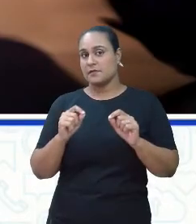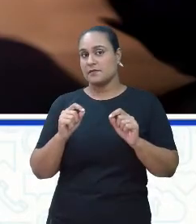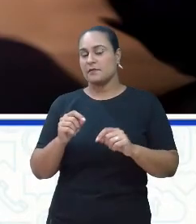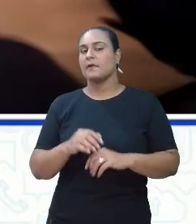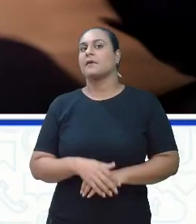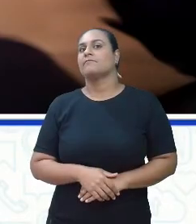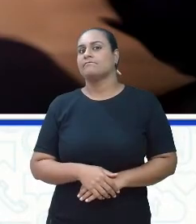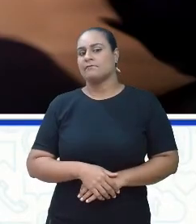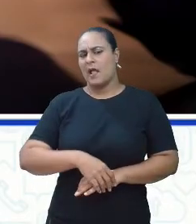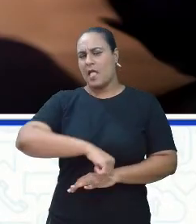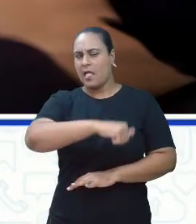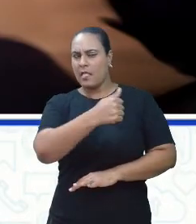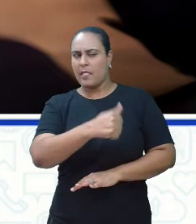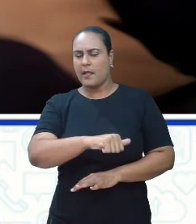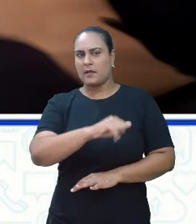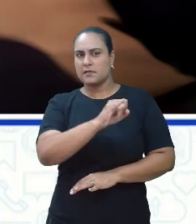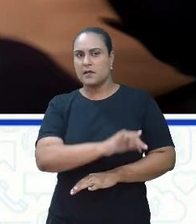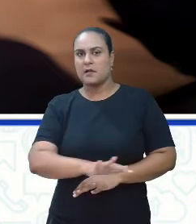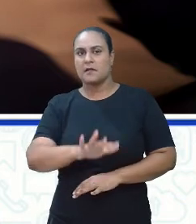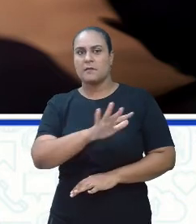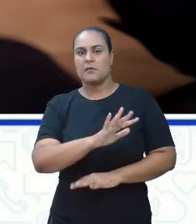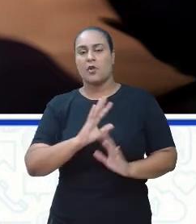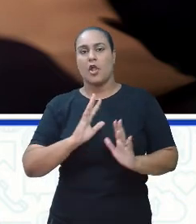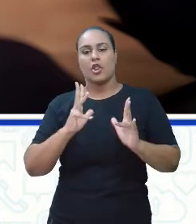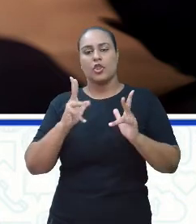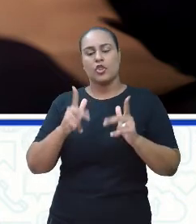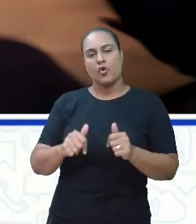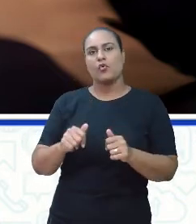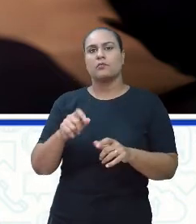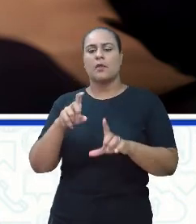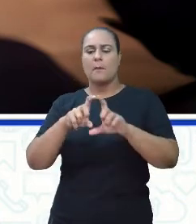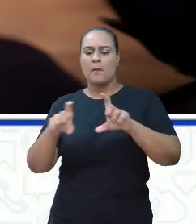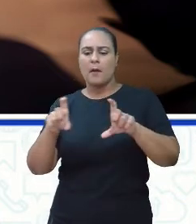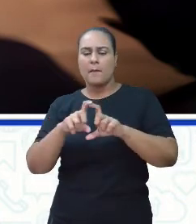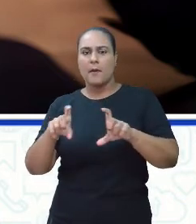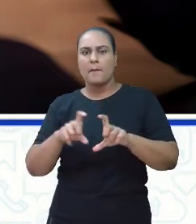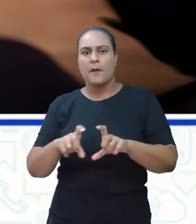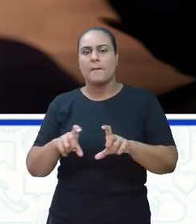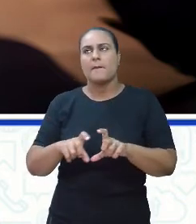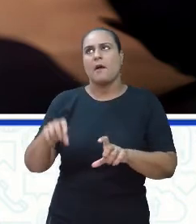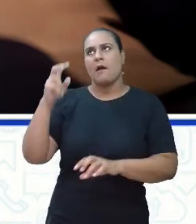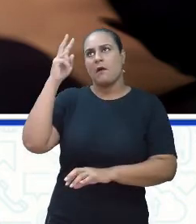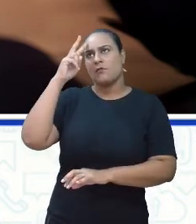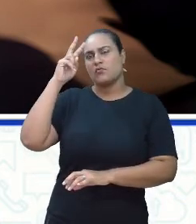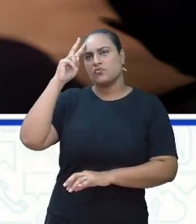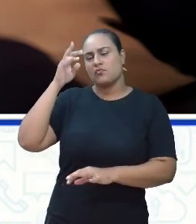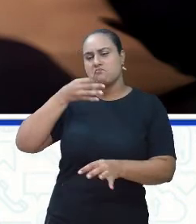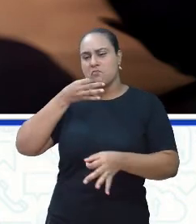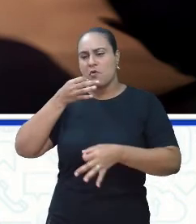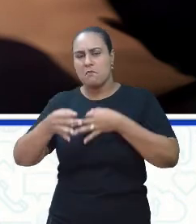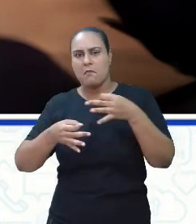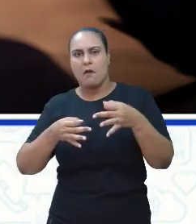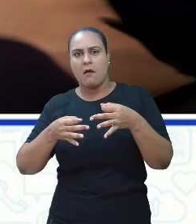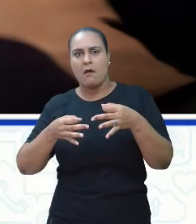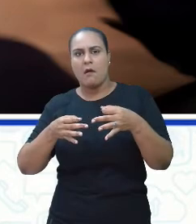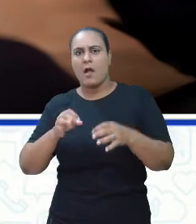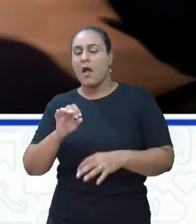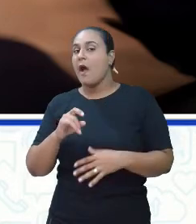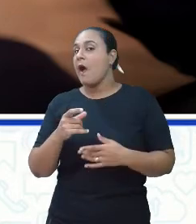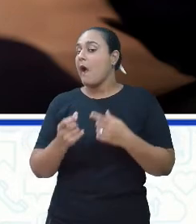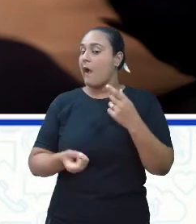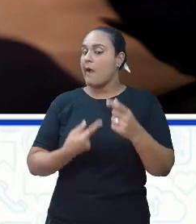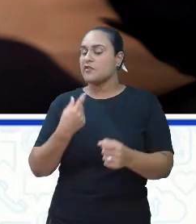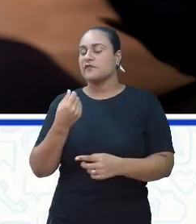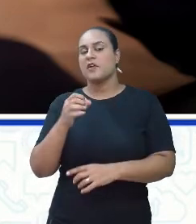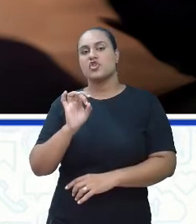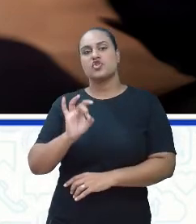as imagens. Então, nem toda charge tem textos. Muitas vezes é só imagem.